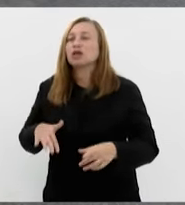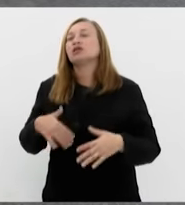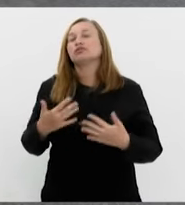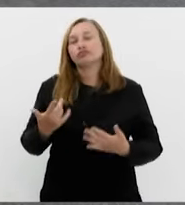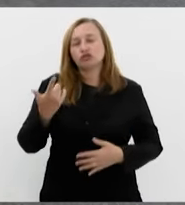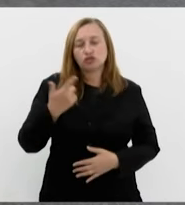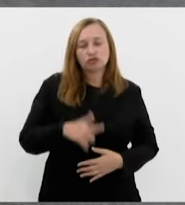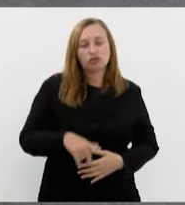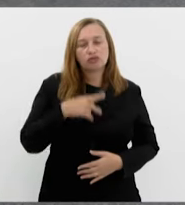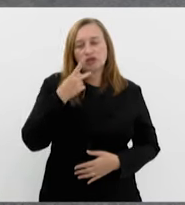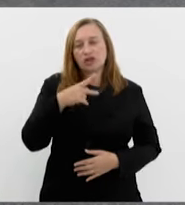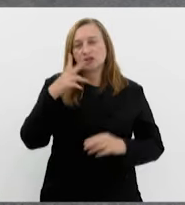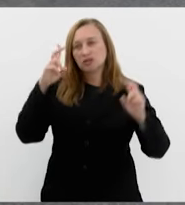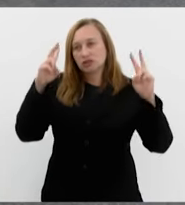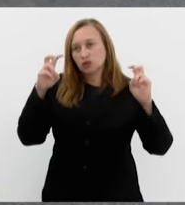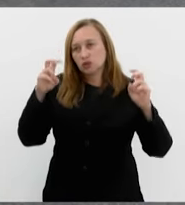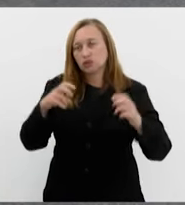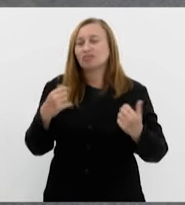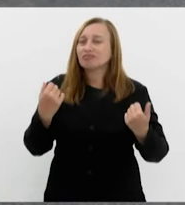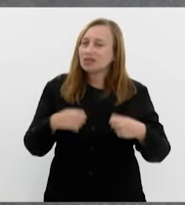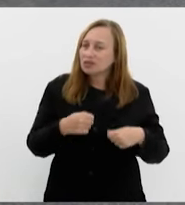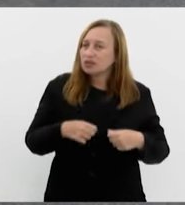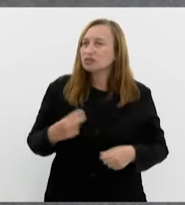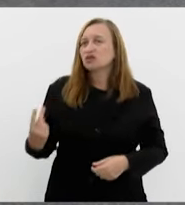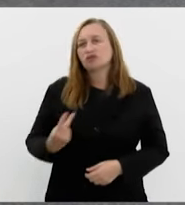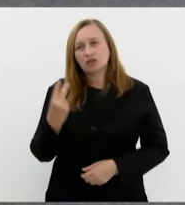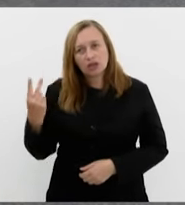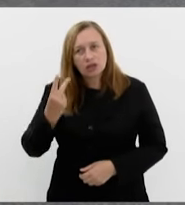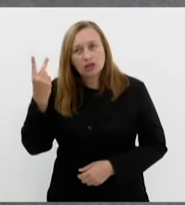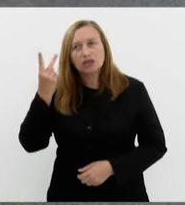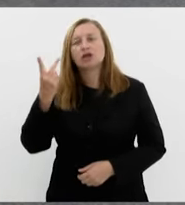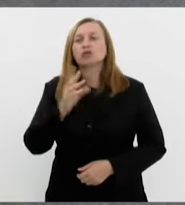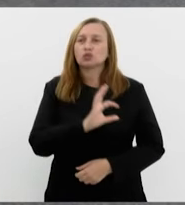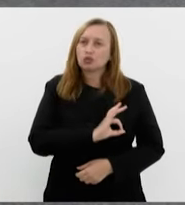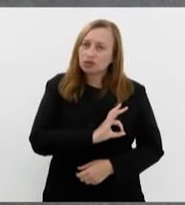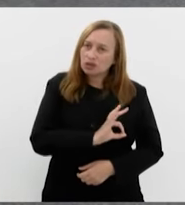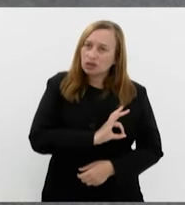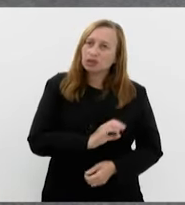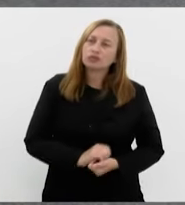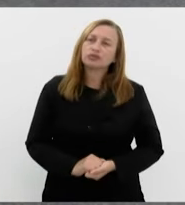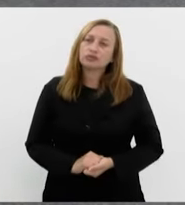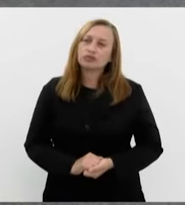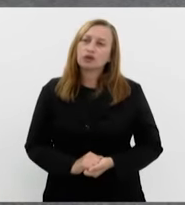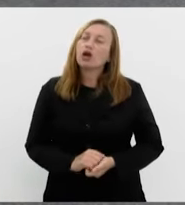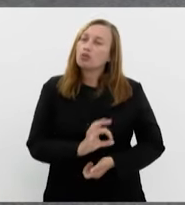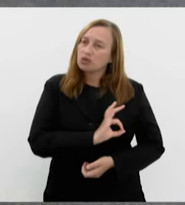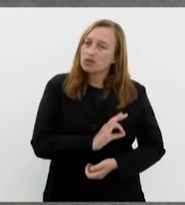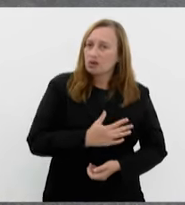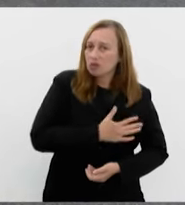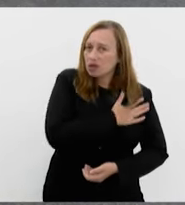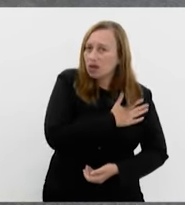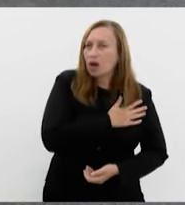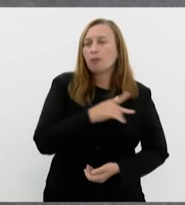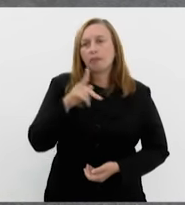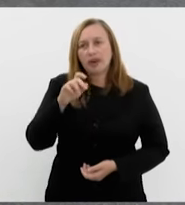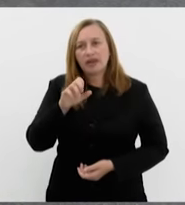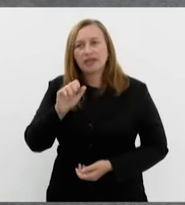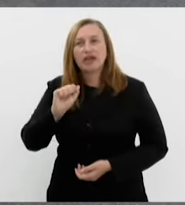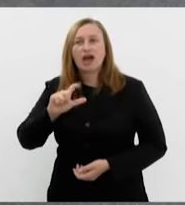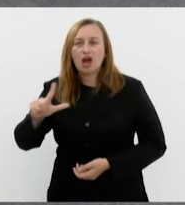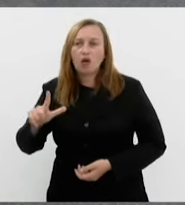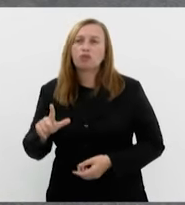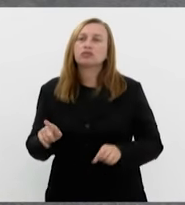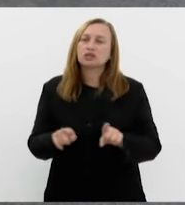nessa tecla que precisamos valorizar os nossos policiais, seja ele policial militar, penal, até o